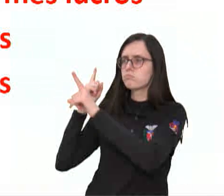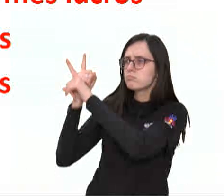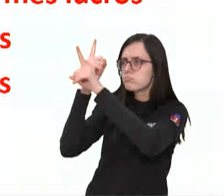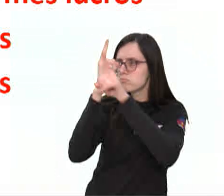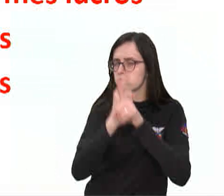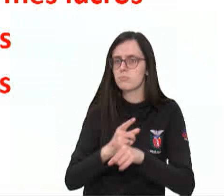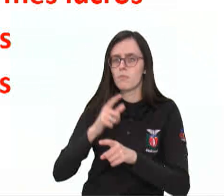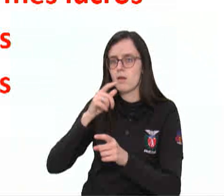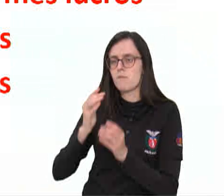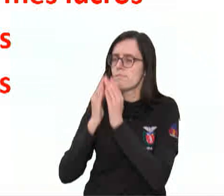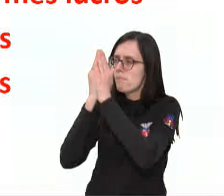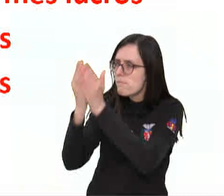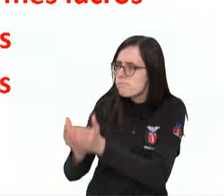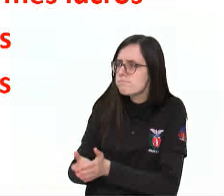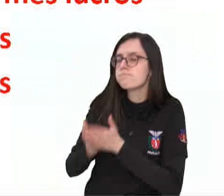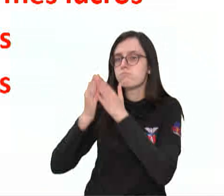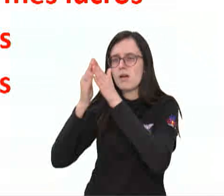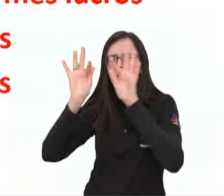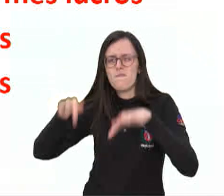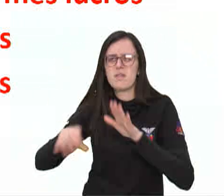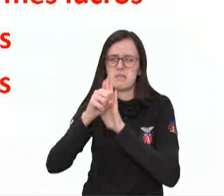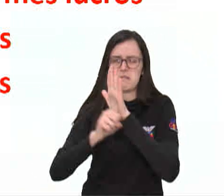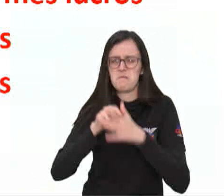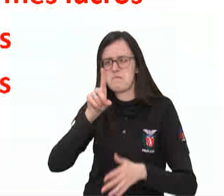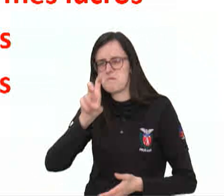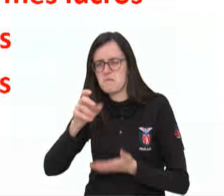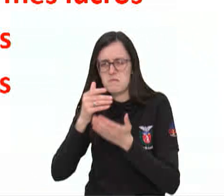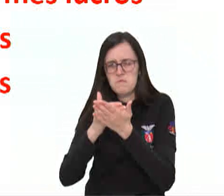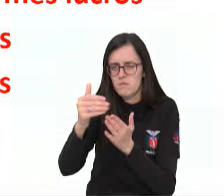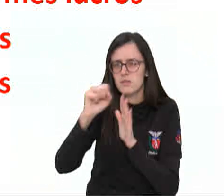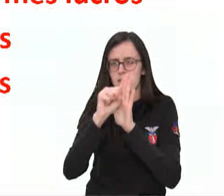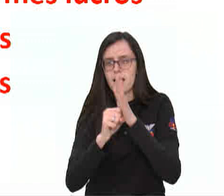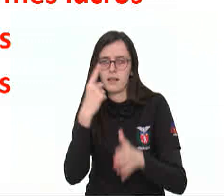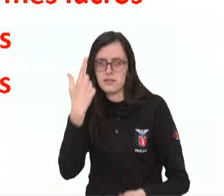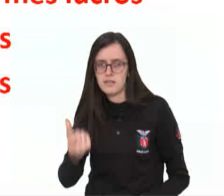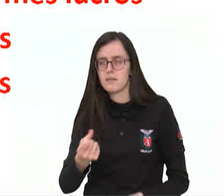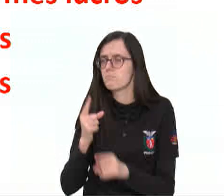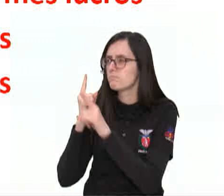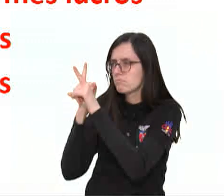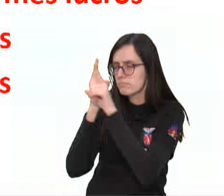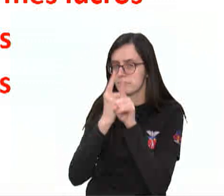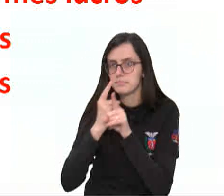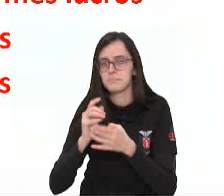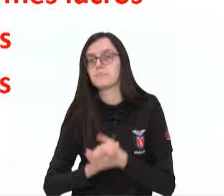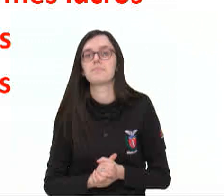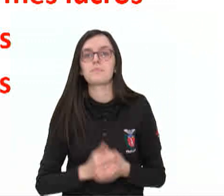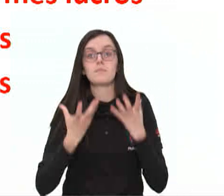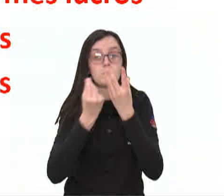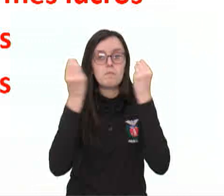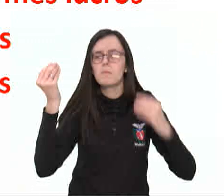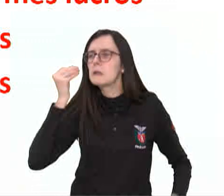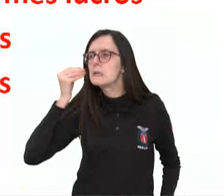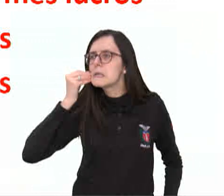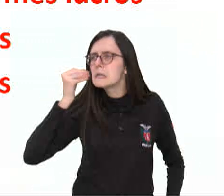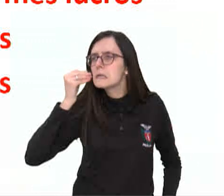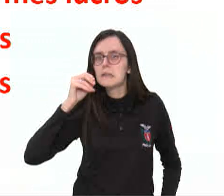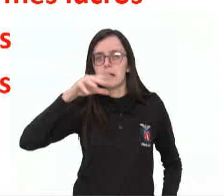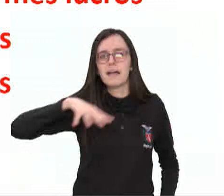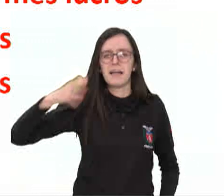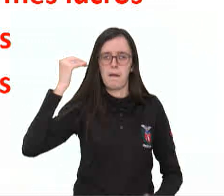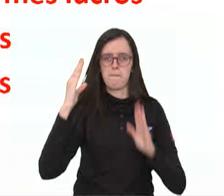das grandes navegações do final do século XV, começo do século XVI. Muito buscadas no período das